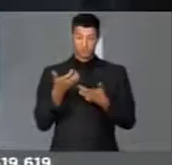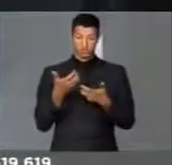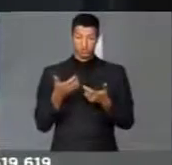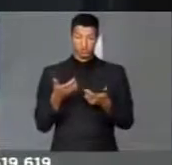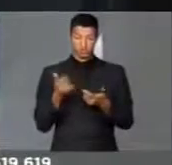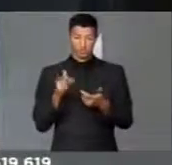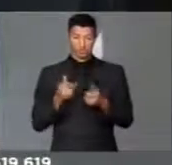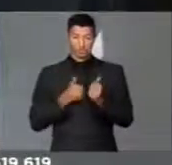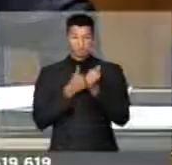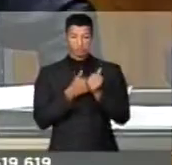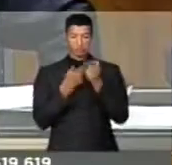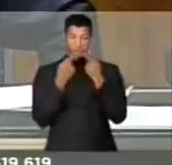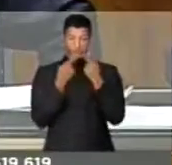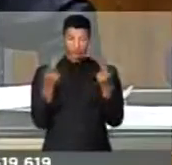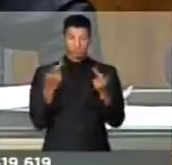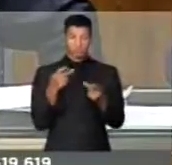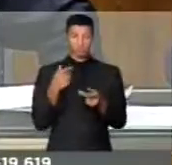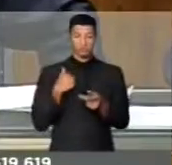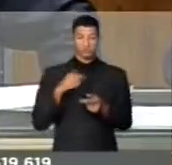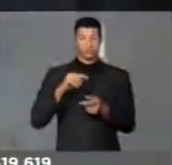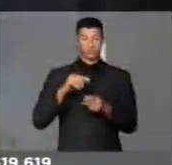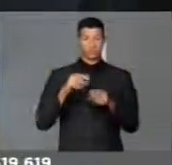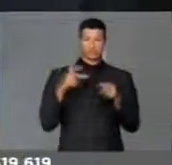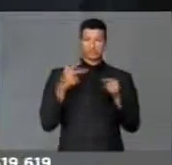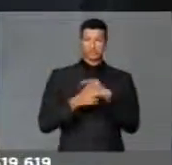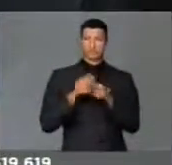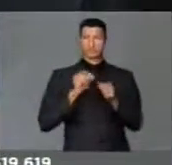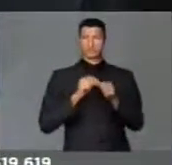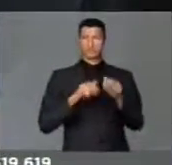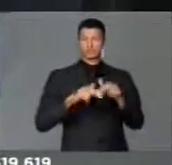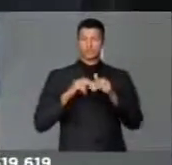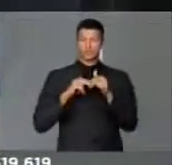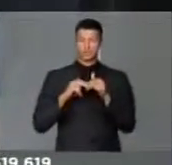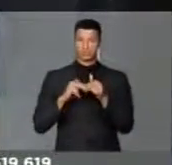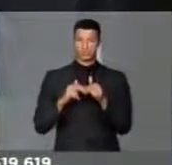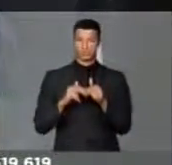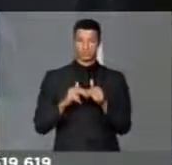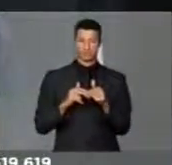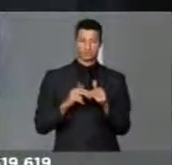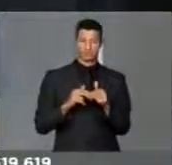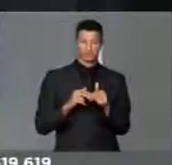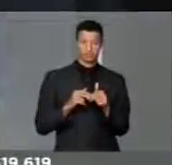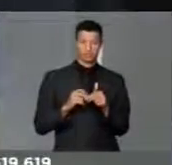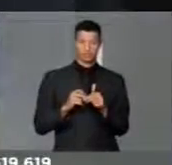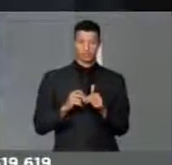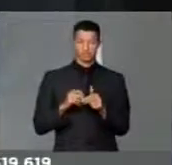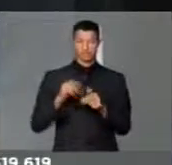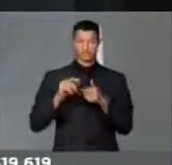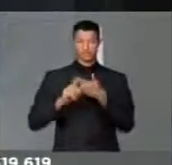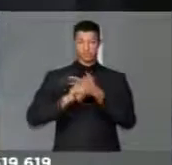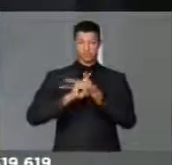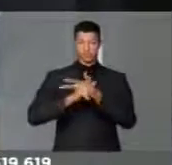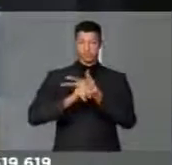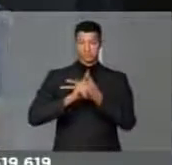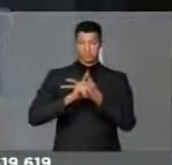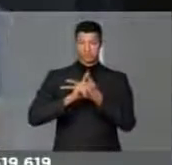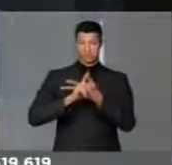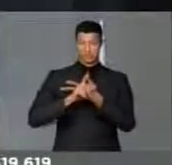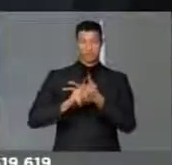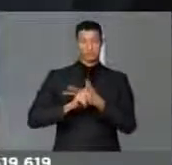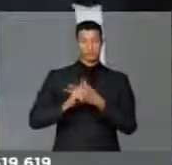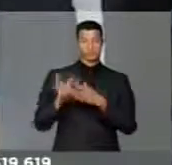encaminhar dizendo o seguinte o lapso cometido pelo legislativo para